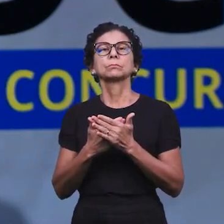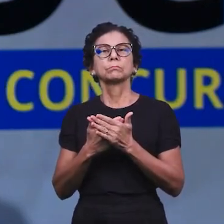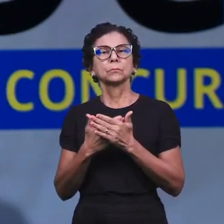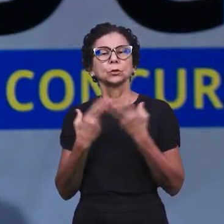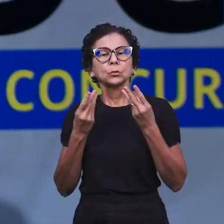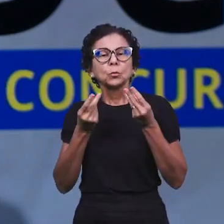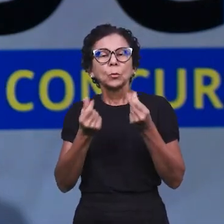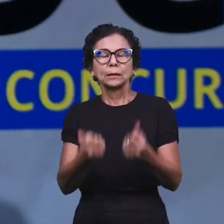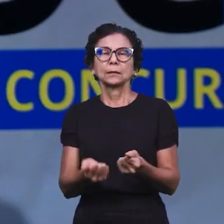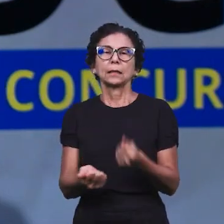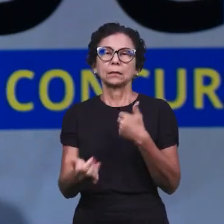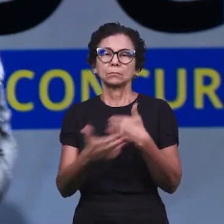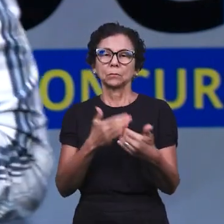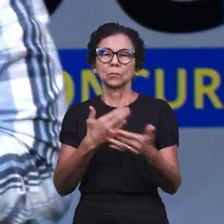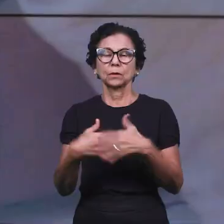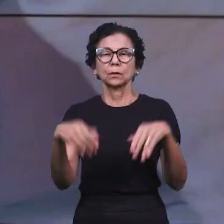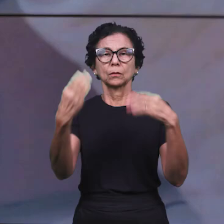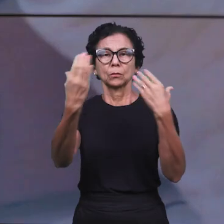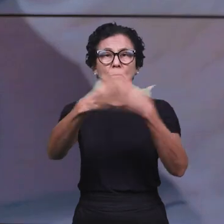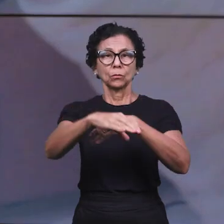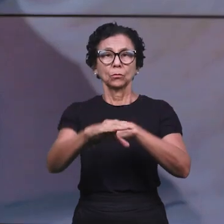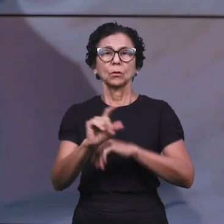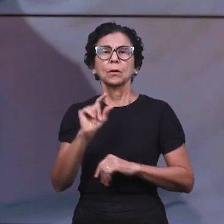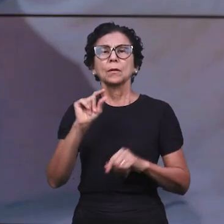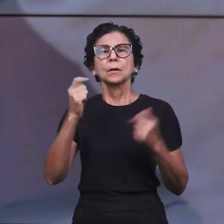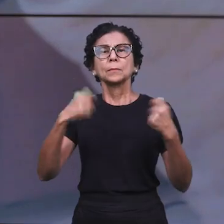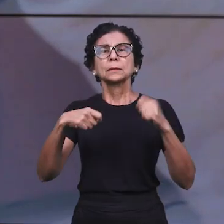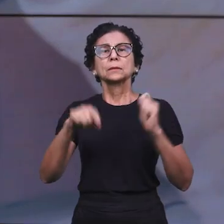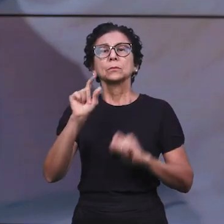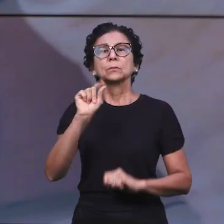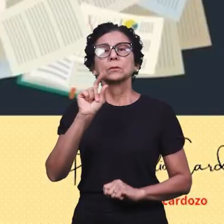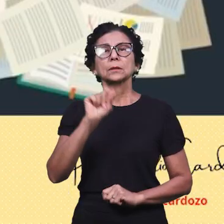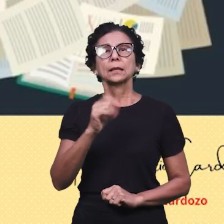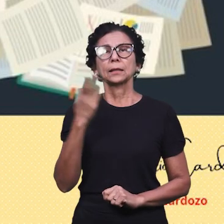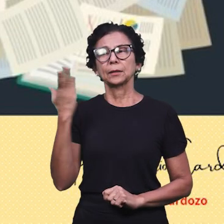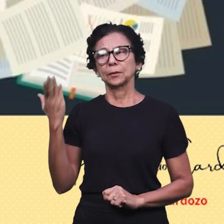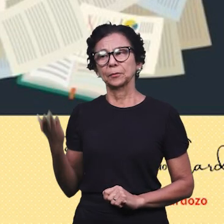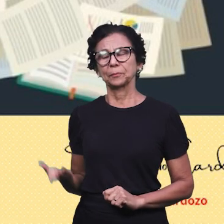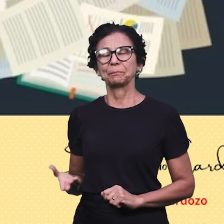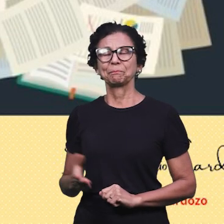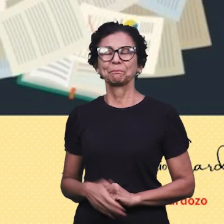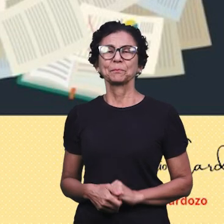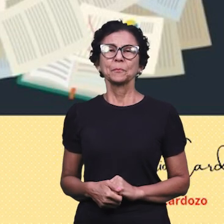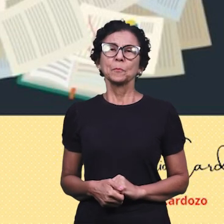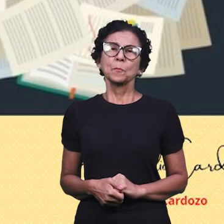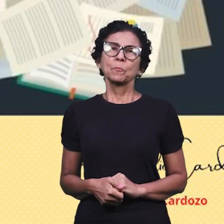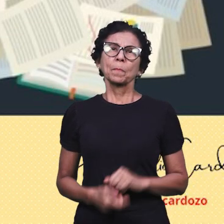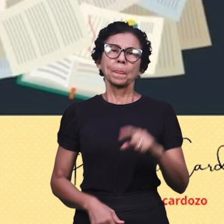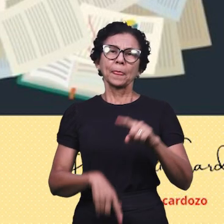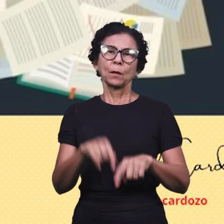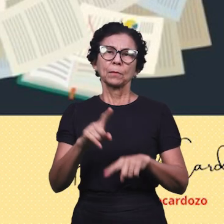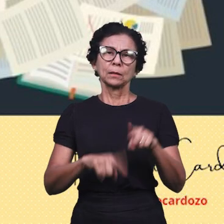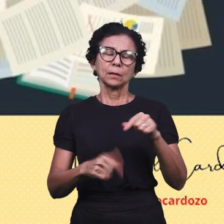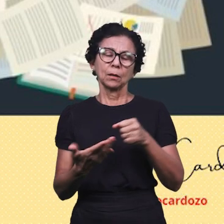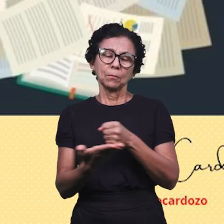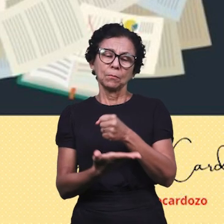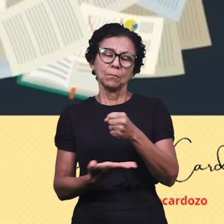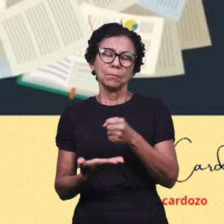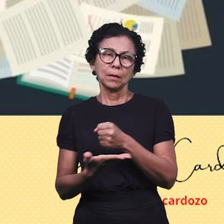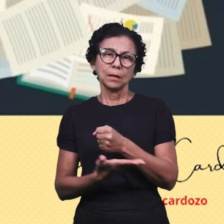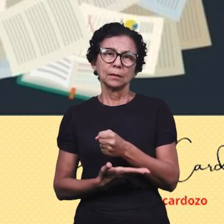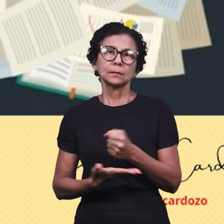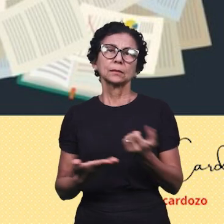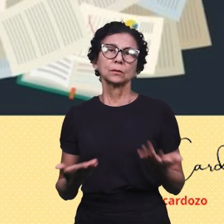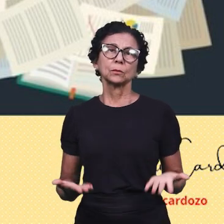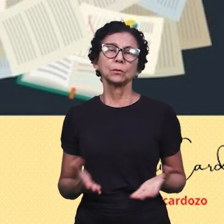concurso. Tudo bem? O que que você precisa? Eu coloquei aqui para você, ó. Existe um básico que é o fundamental, que